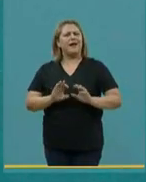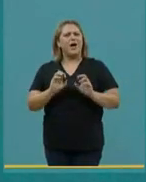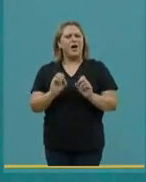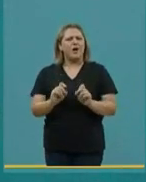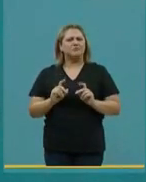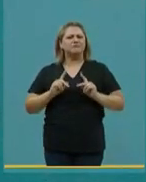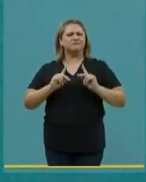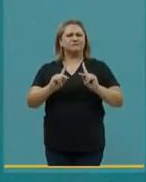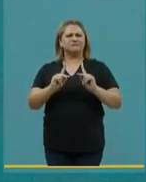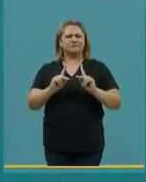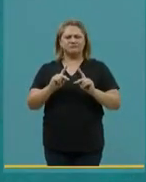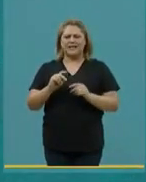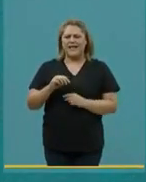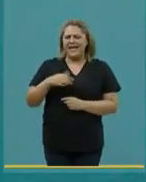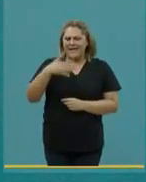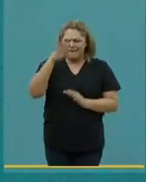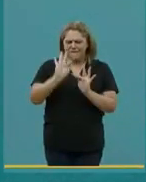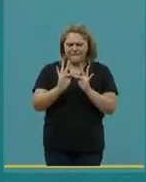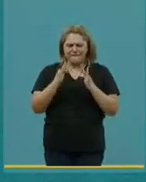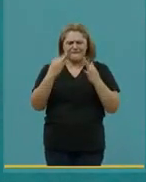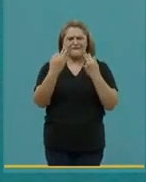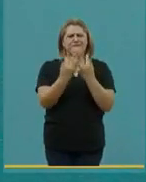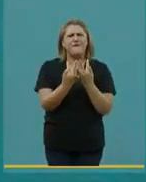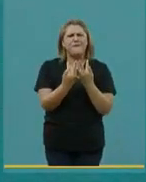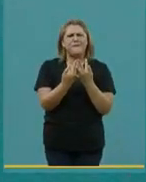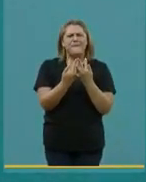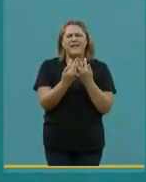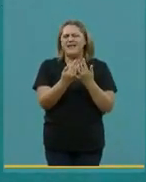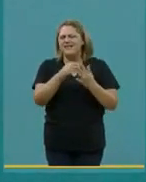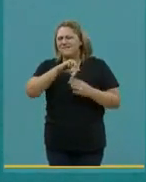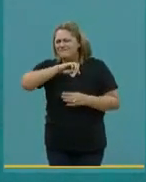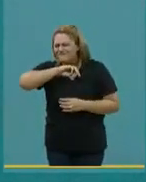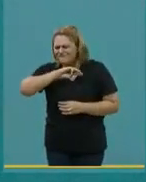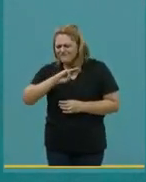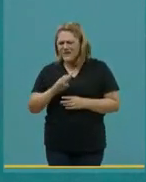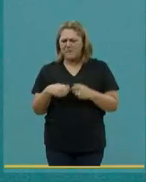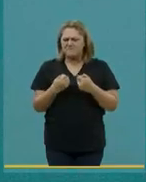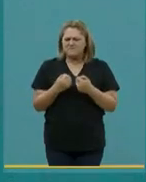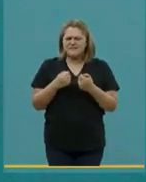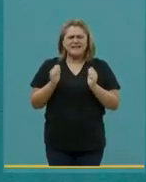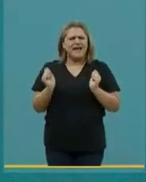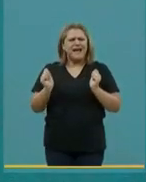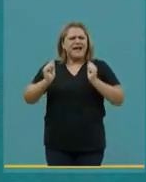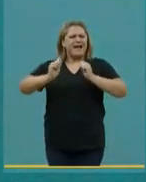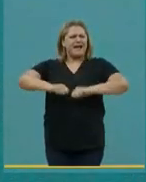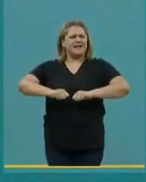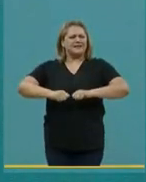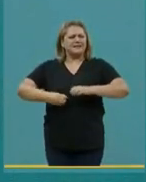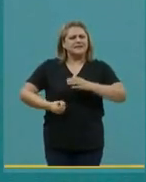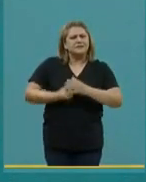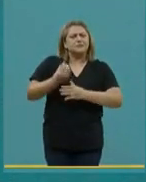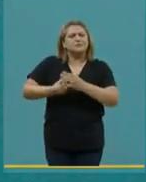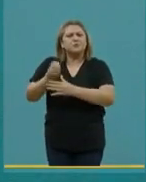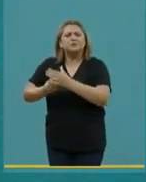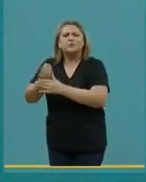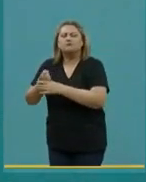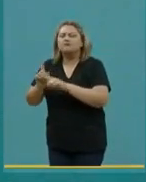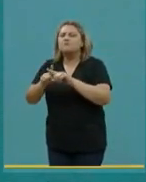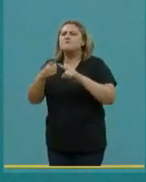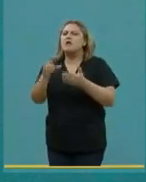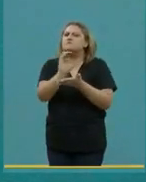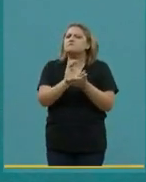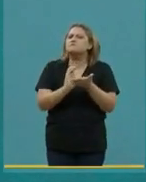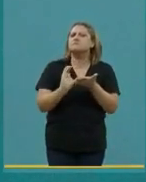famílias é preciso investir na capacitação o são contudo esse investimento